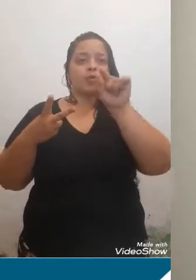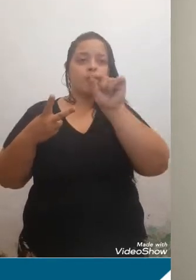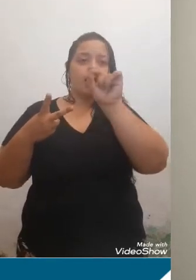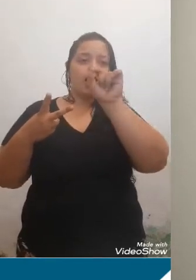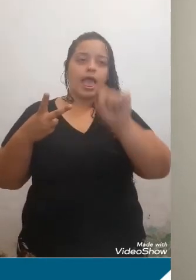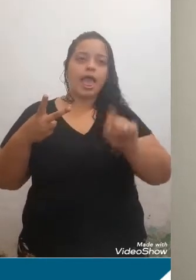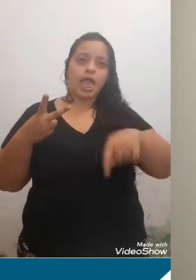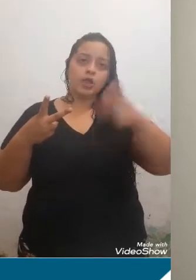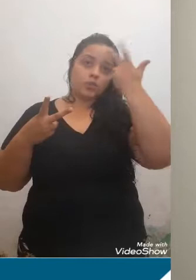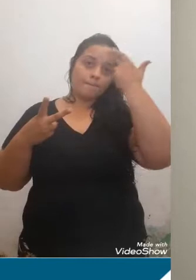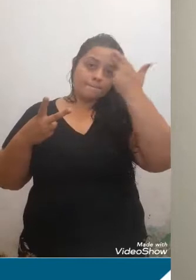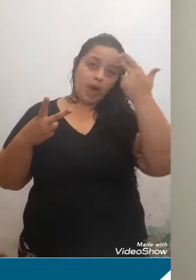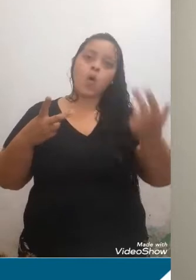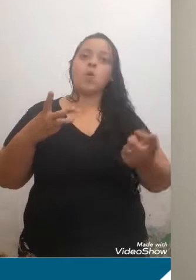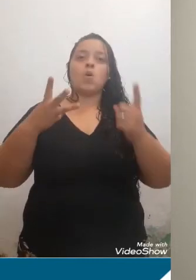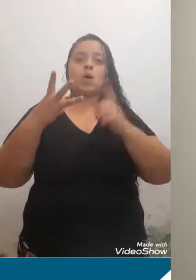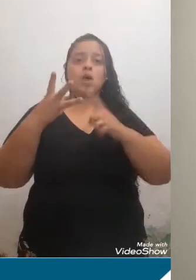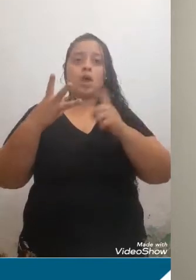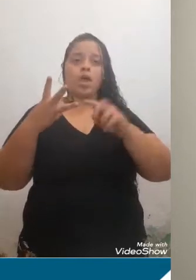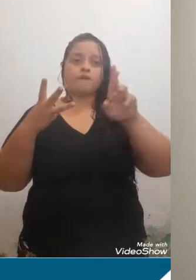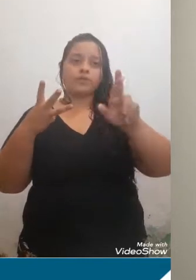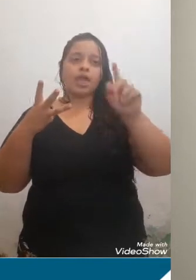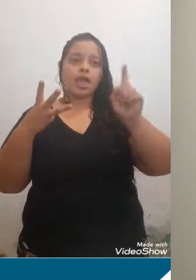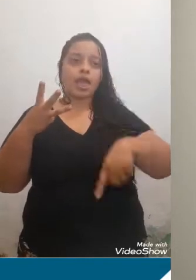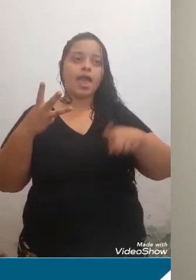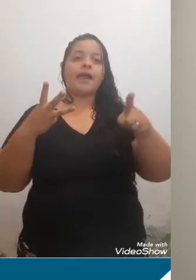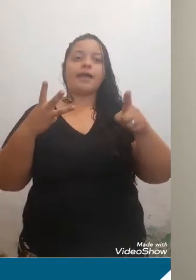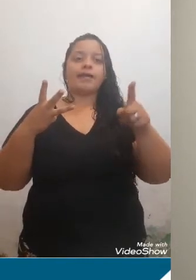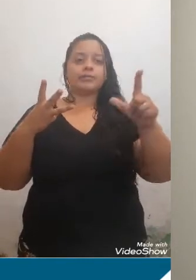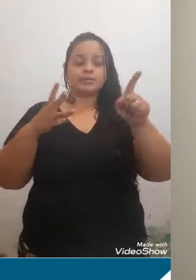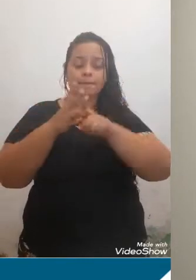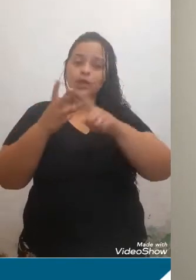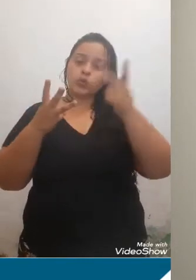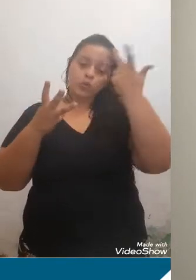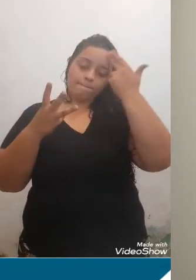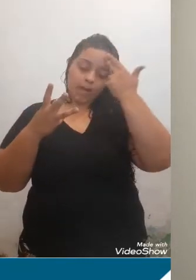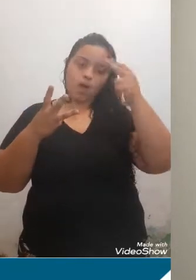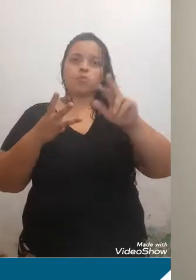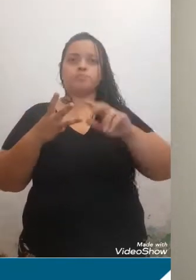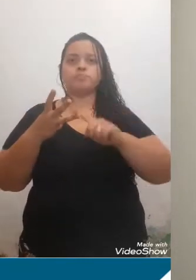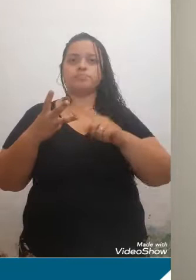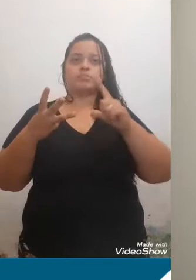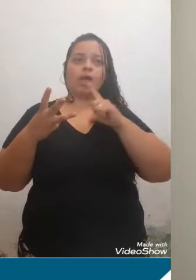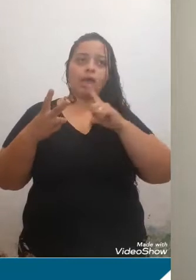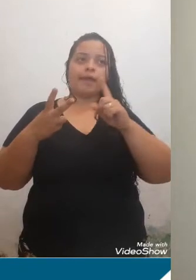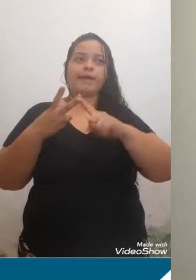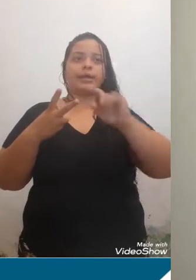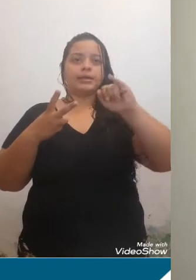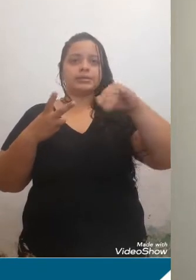pelo raio incidente e anormal, e o ângulo de reflexão é o ângulo definido pelo raio refletido e anormal. Você pode